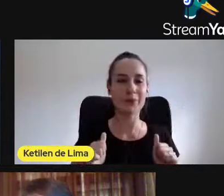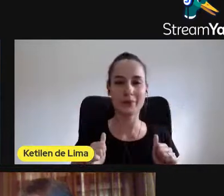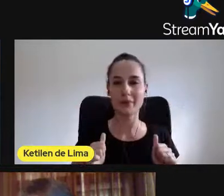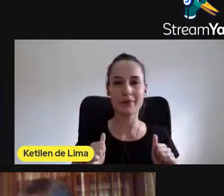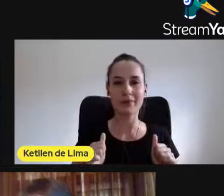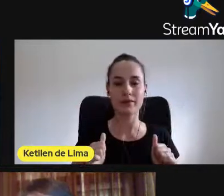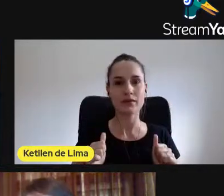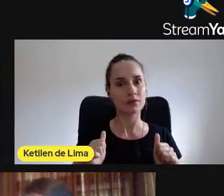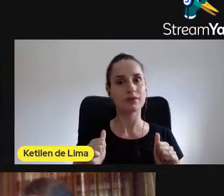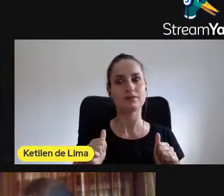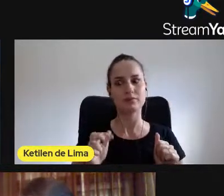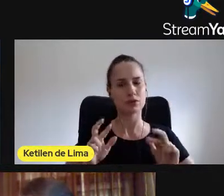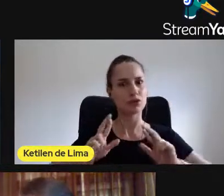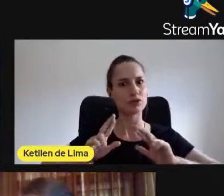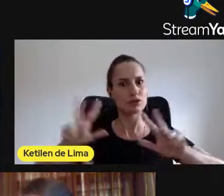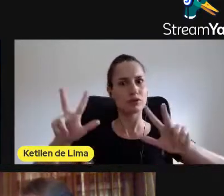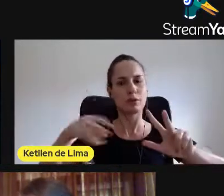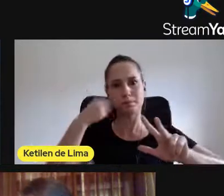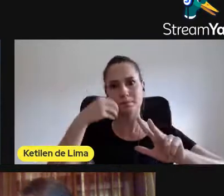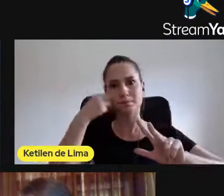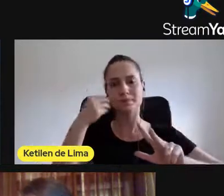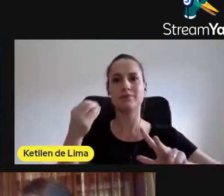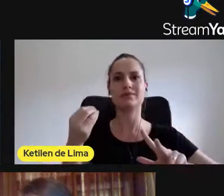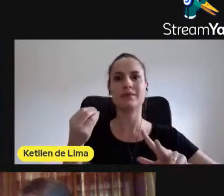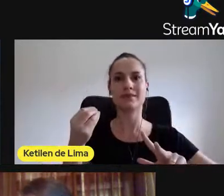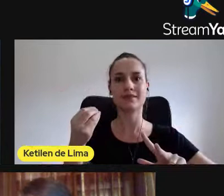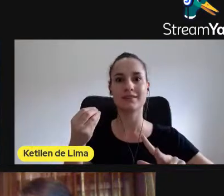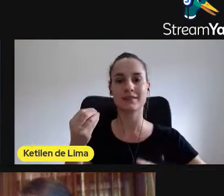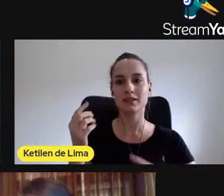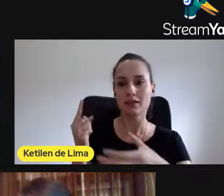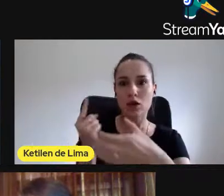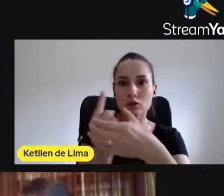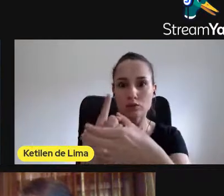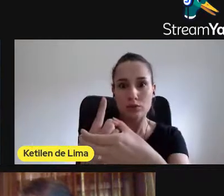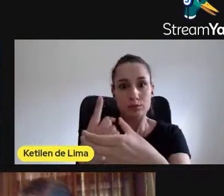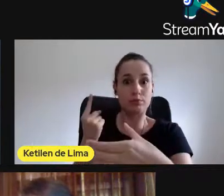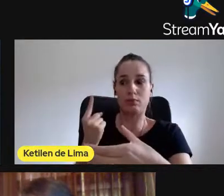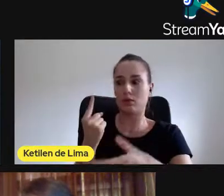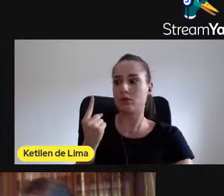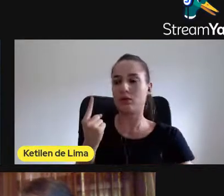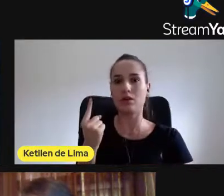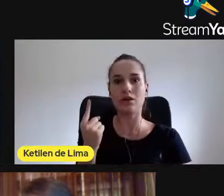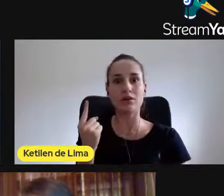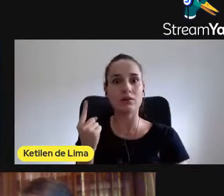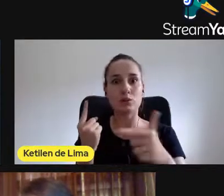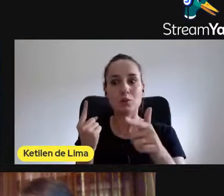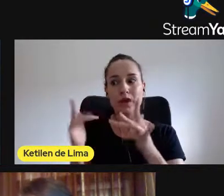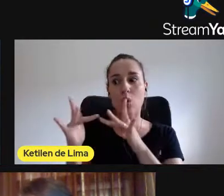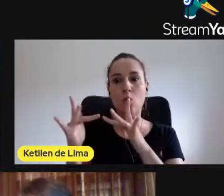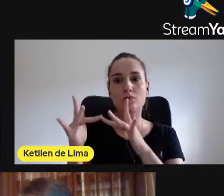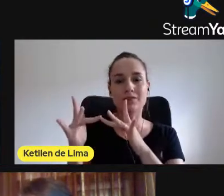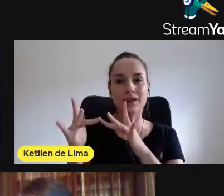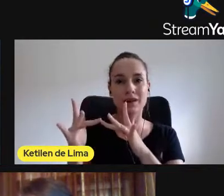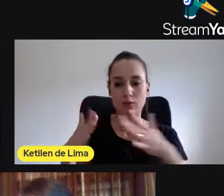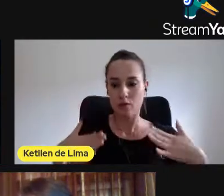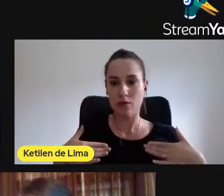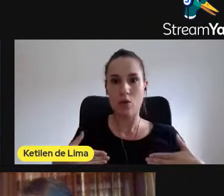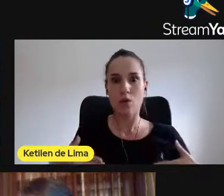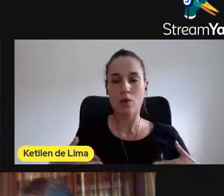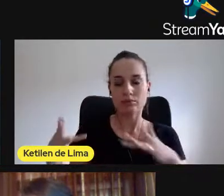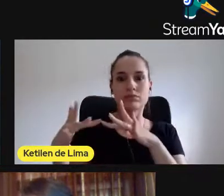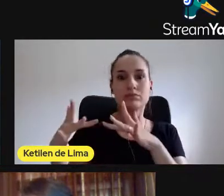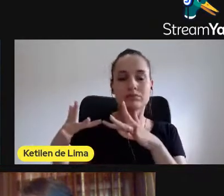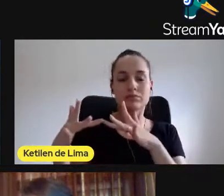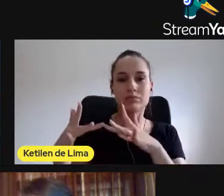contato social, foi não poder ficar perto das pessoas de forma física, né? E aí eu vi muito do tédio,